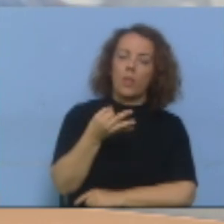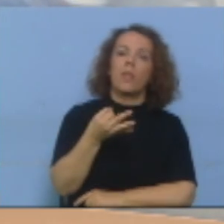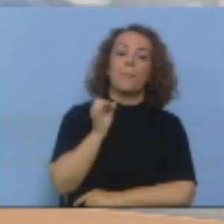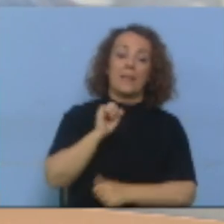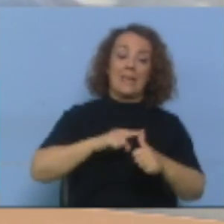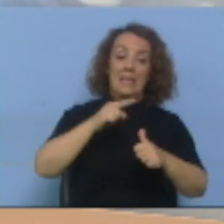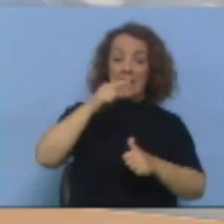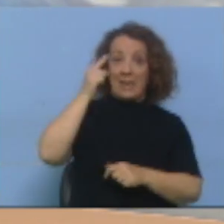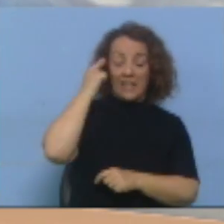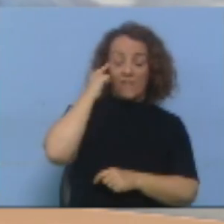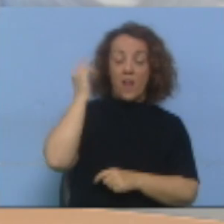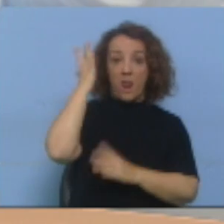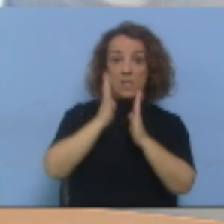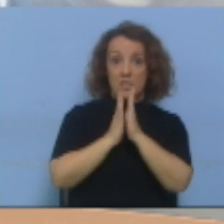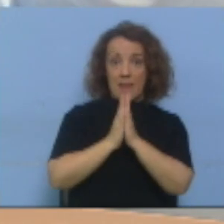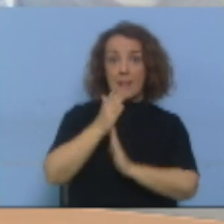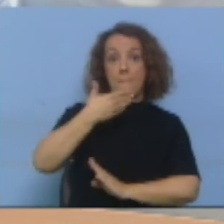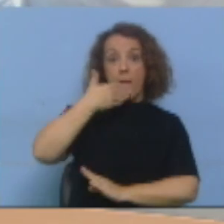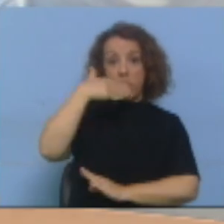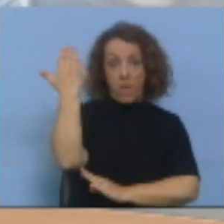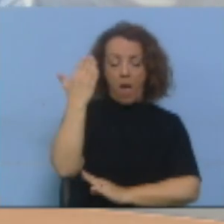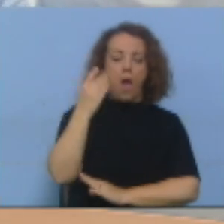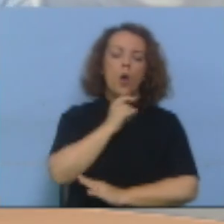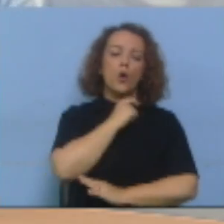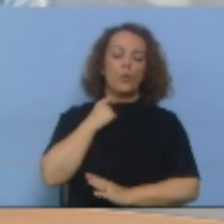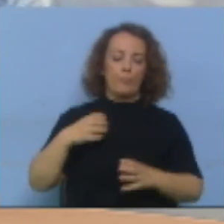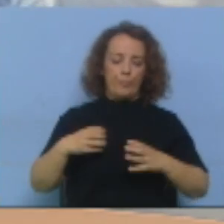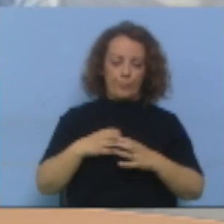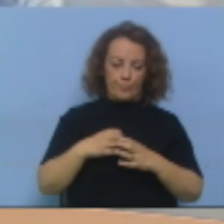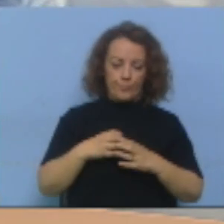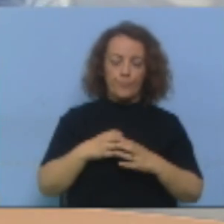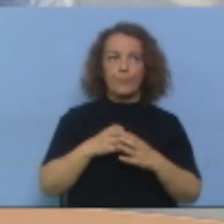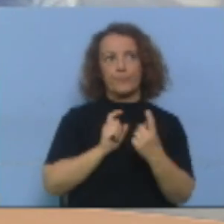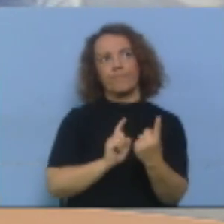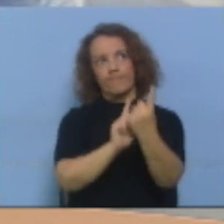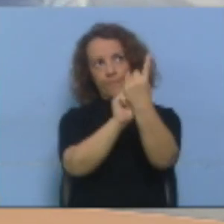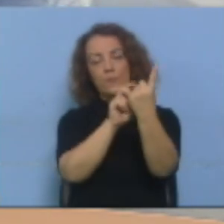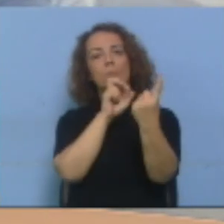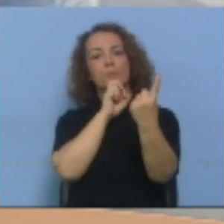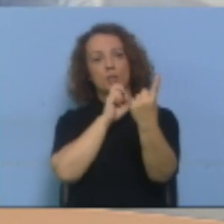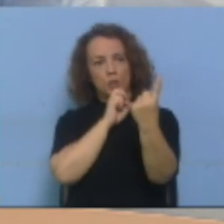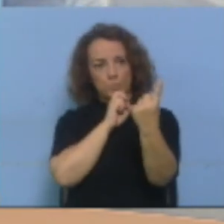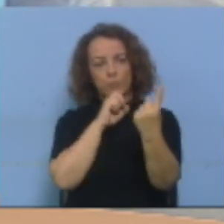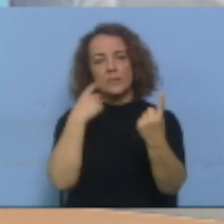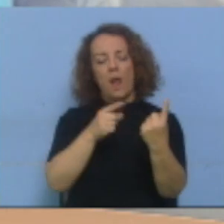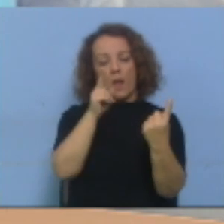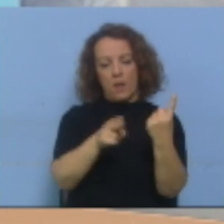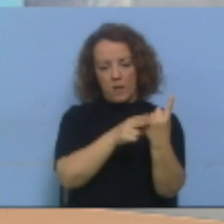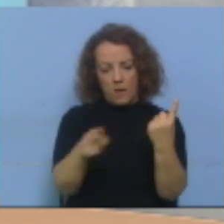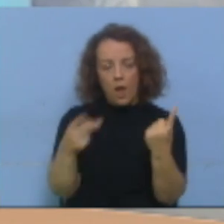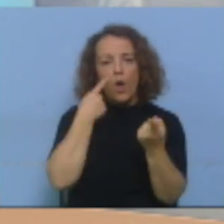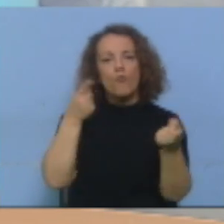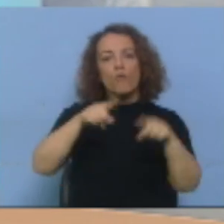quinta-feira santa pela manhã. Claro que há um rito, não é, da bênção dos óleos. A renovação das